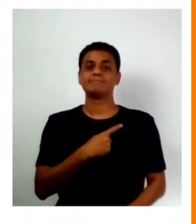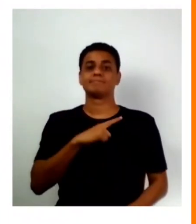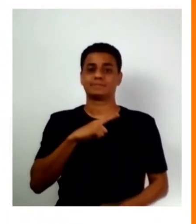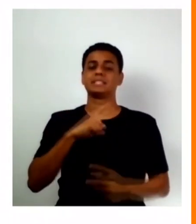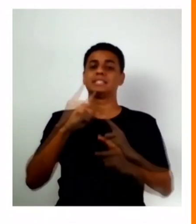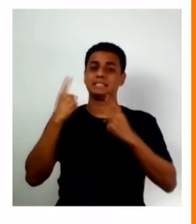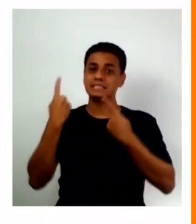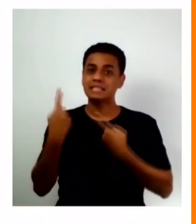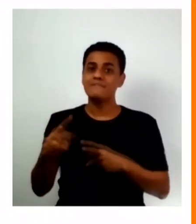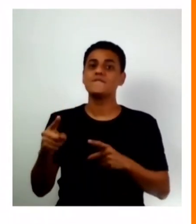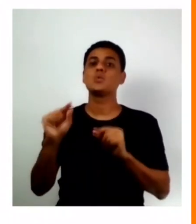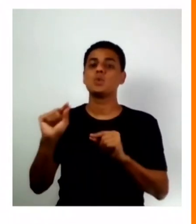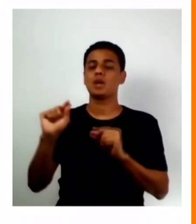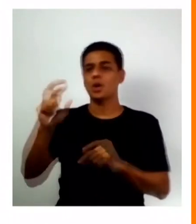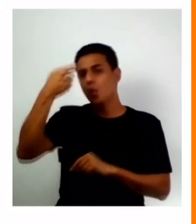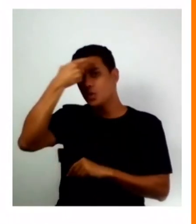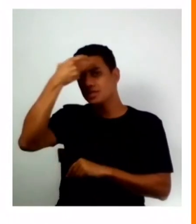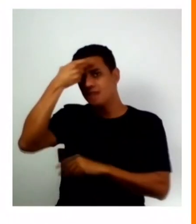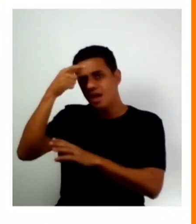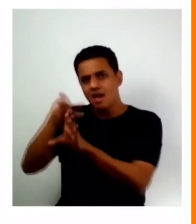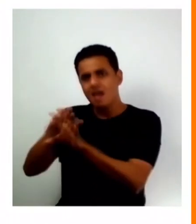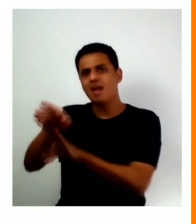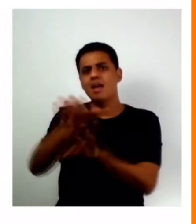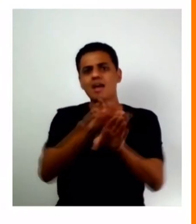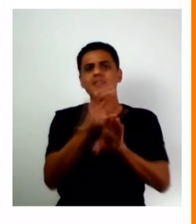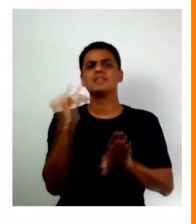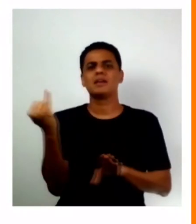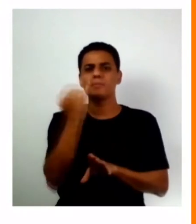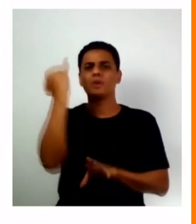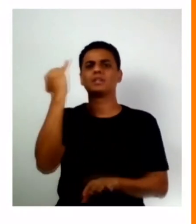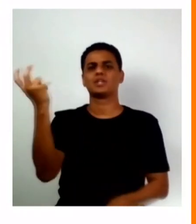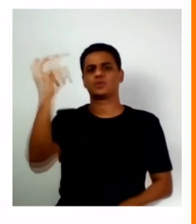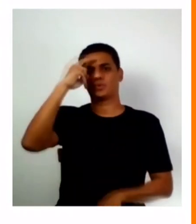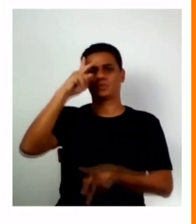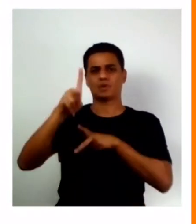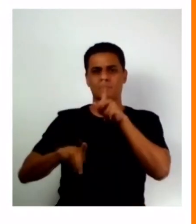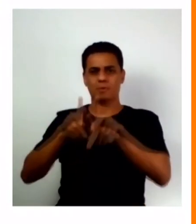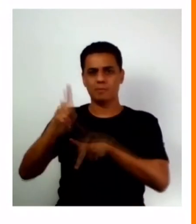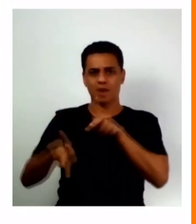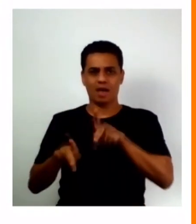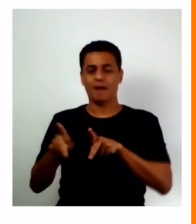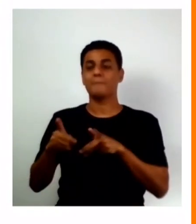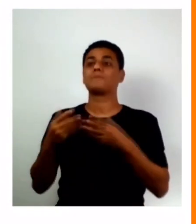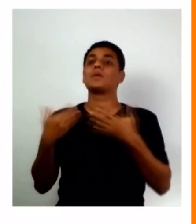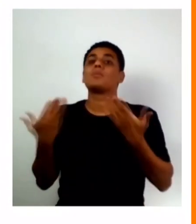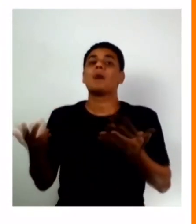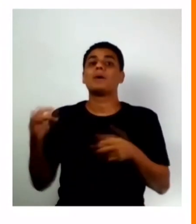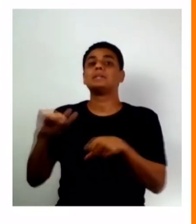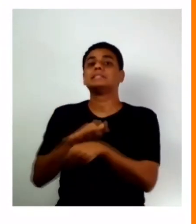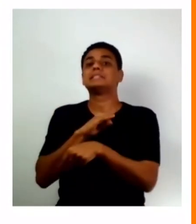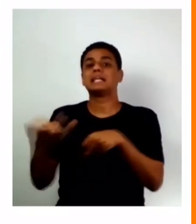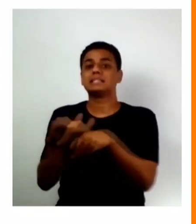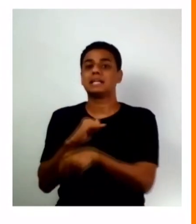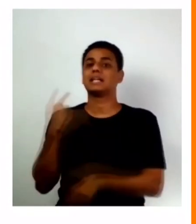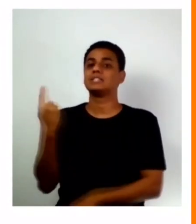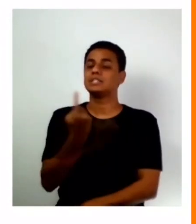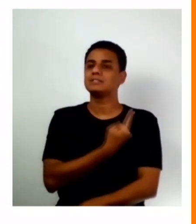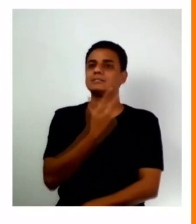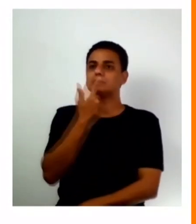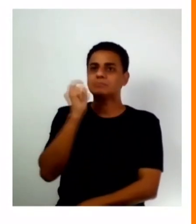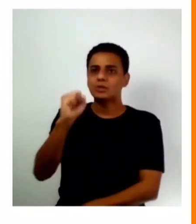cidadãos da importância de uma cultura popular. Quais estratégias poderíamos adotar para envolver as comunidades